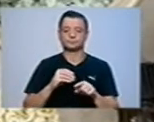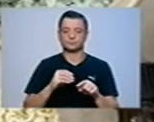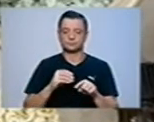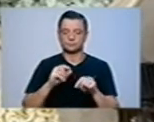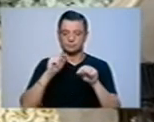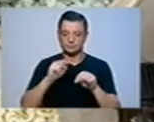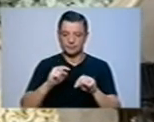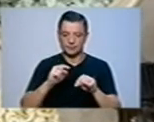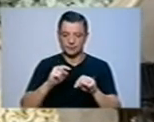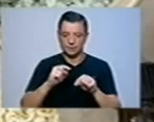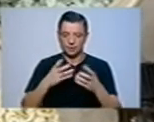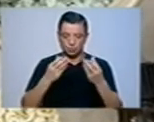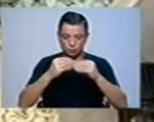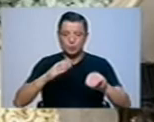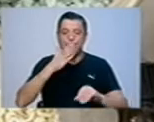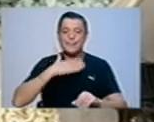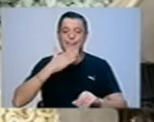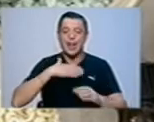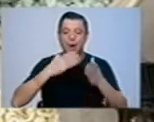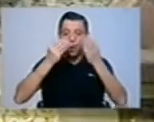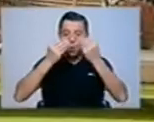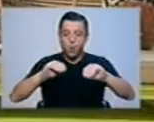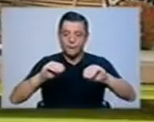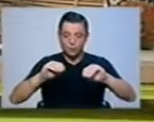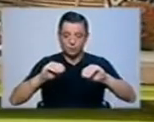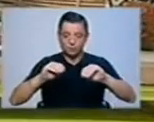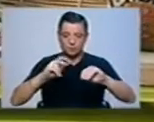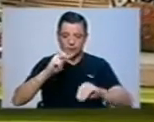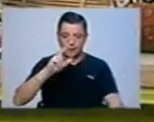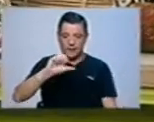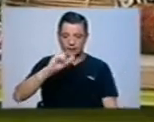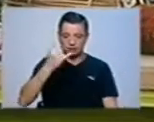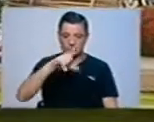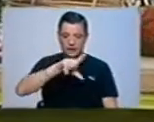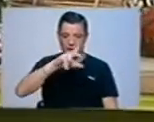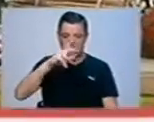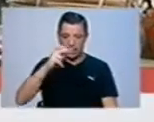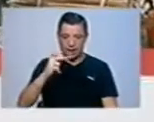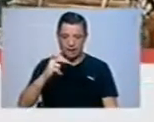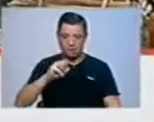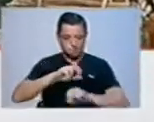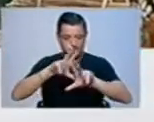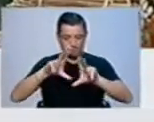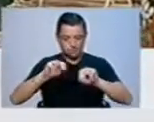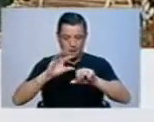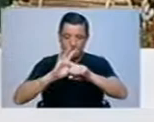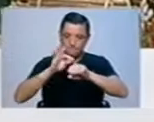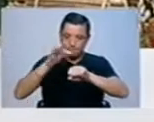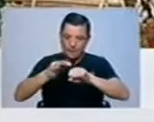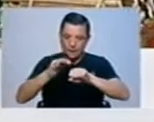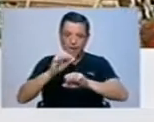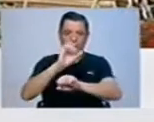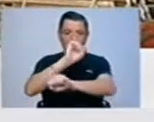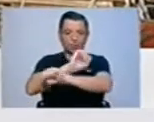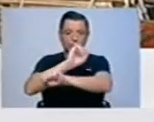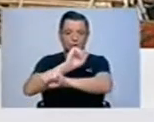com clara de ovo. Com a clara de ovo, para fazer um lifting. Portanto, a argila, o que vai ter benefício é a argila vai limpar toda a pele, desintoxicar,